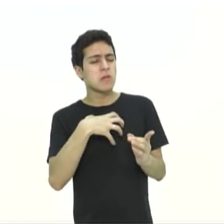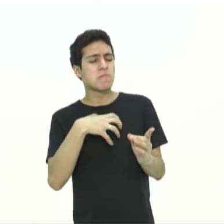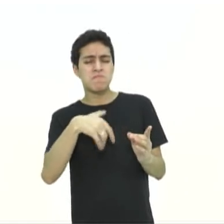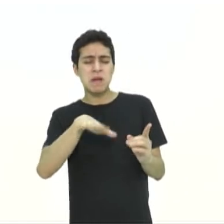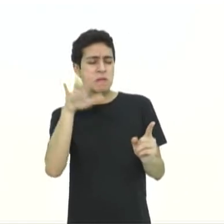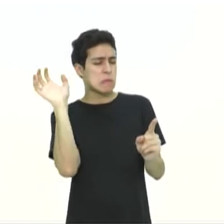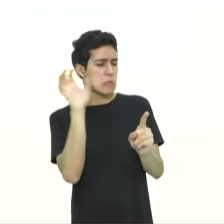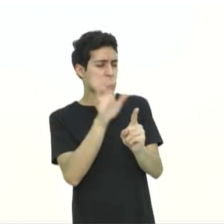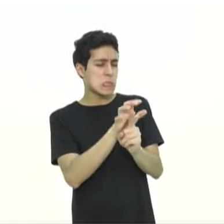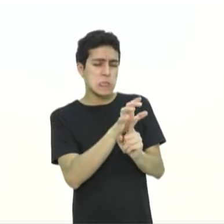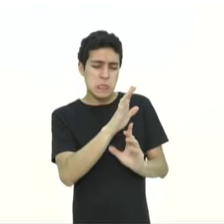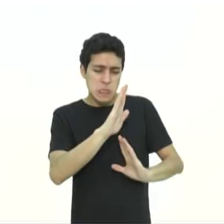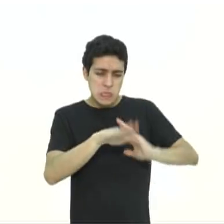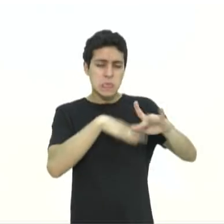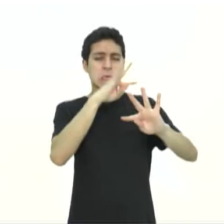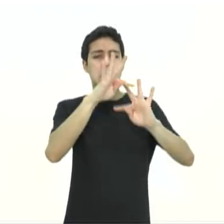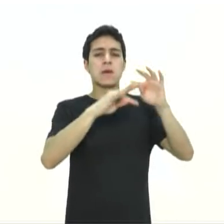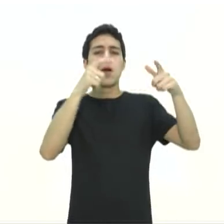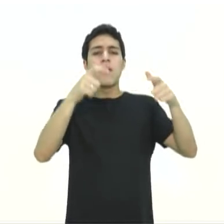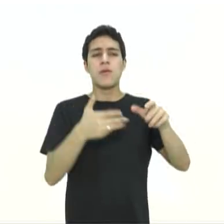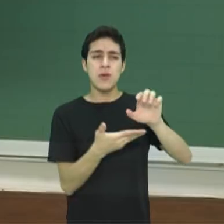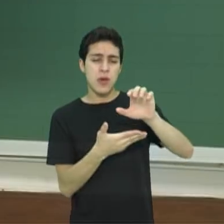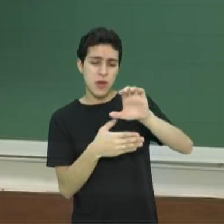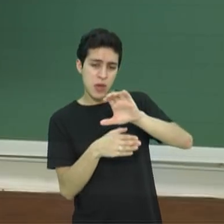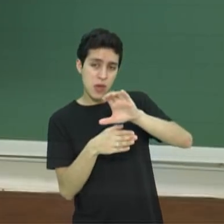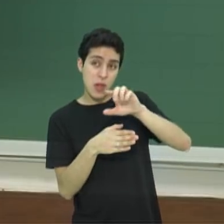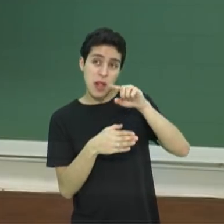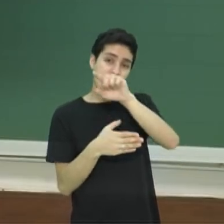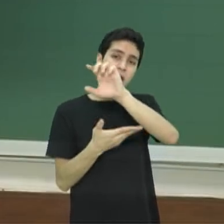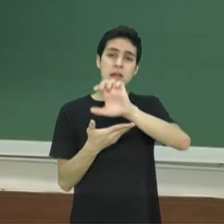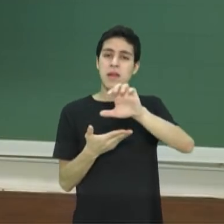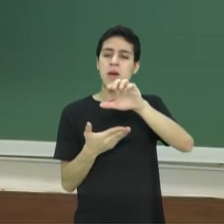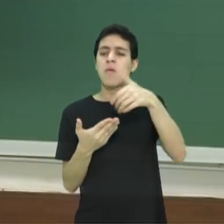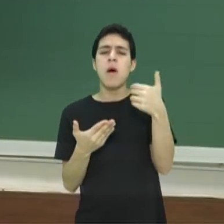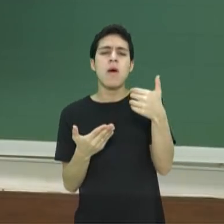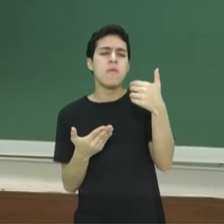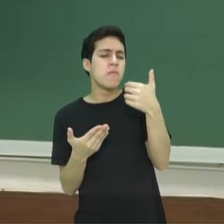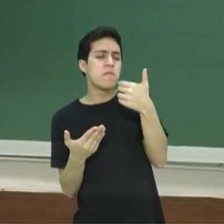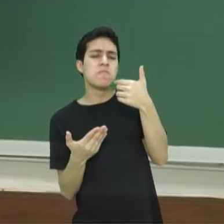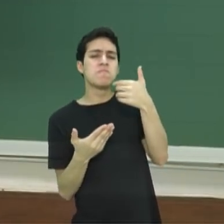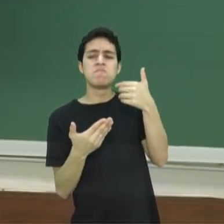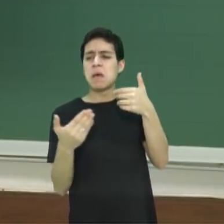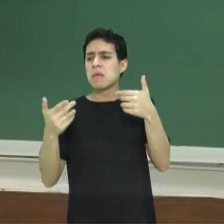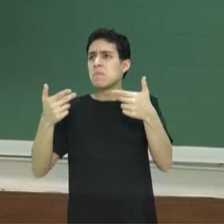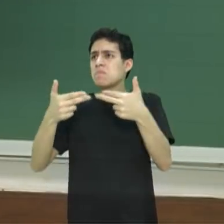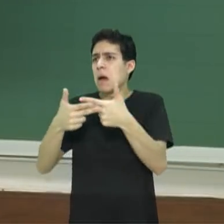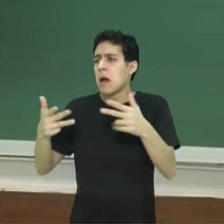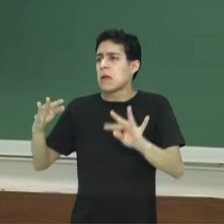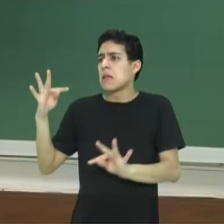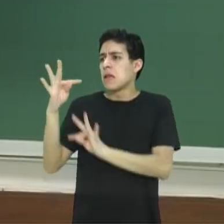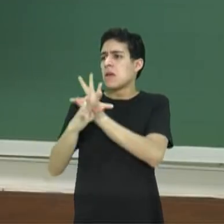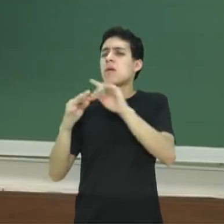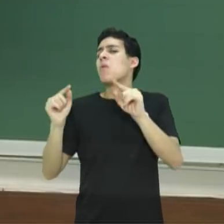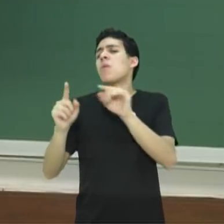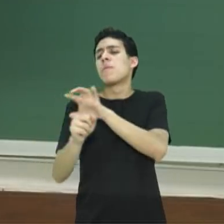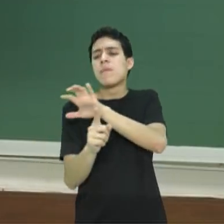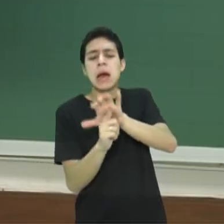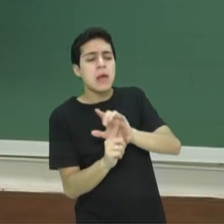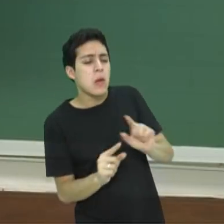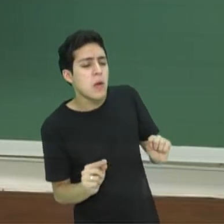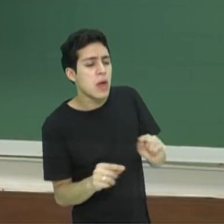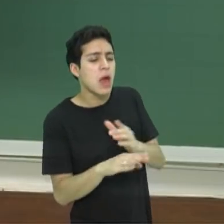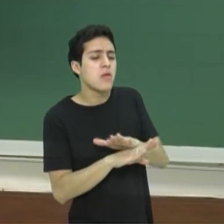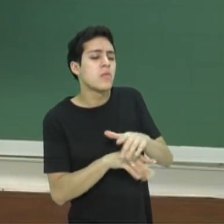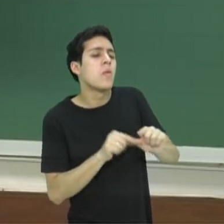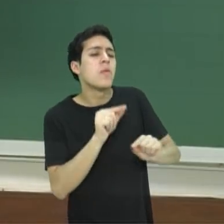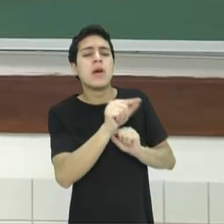inovações tecnológicas no continente europeu. Essas inovações, qual o impacto que elas causam no crescimento, no desenvolvimento